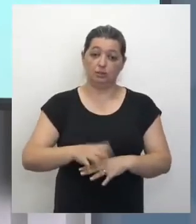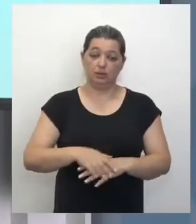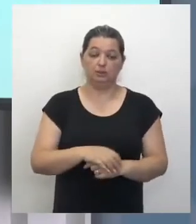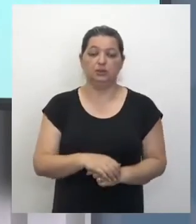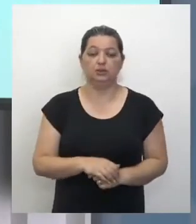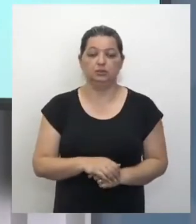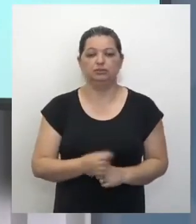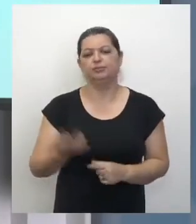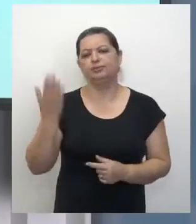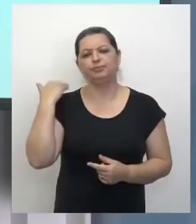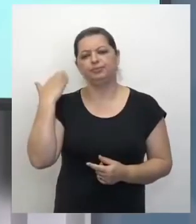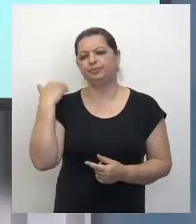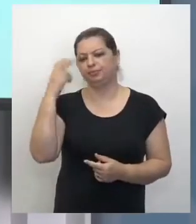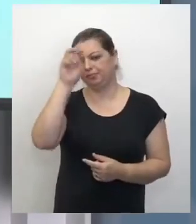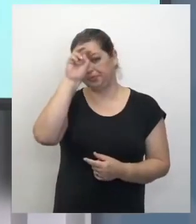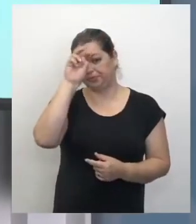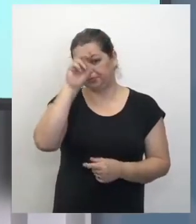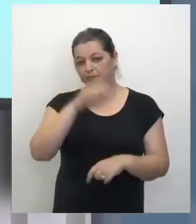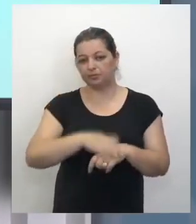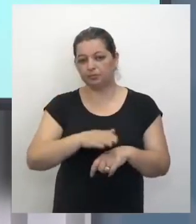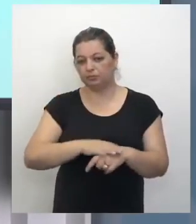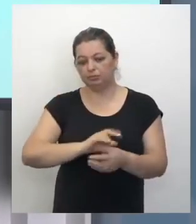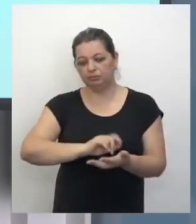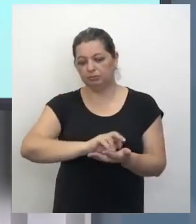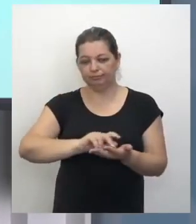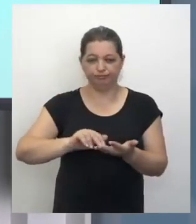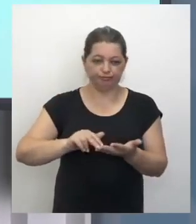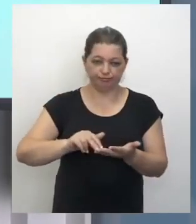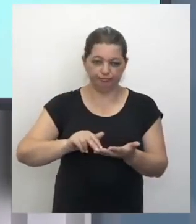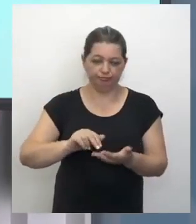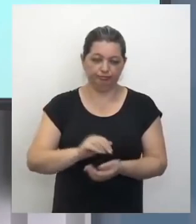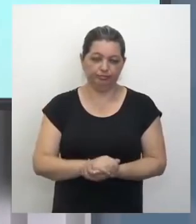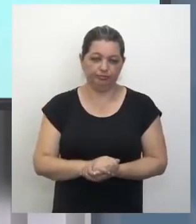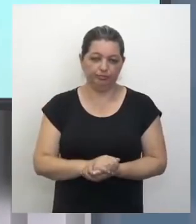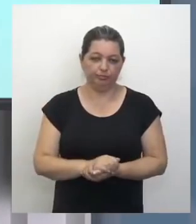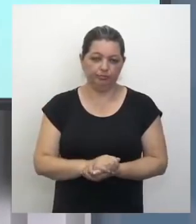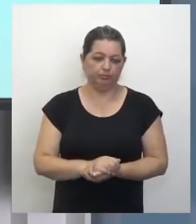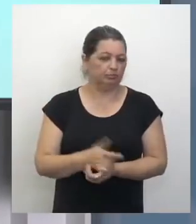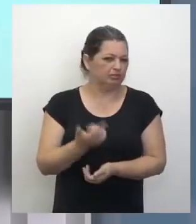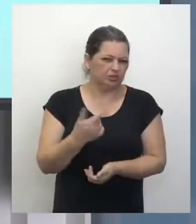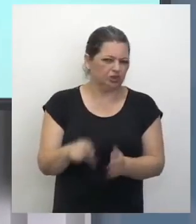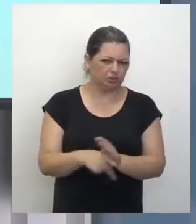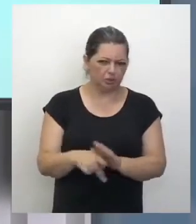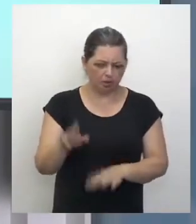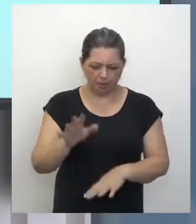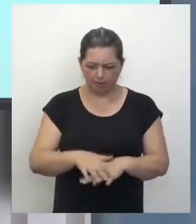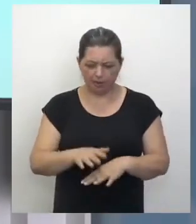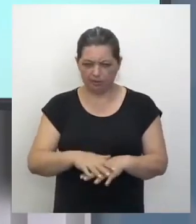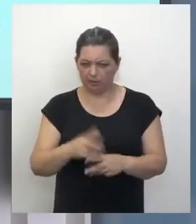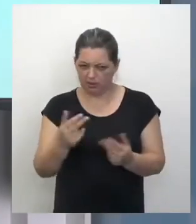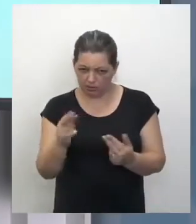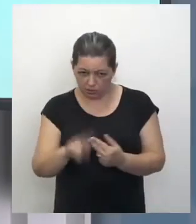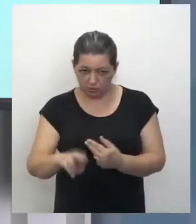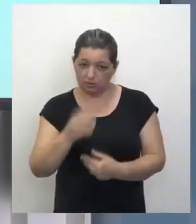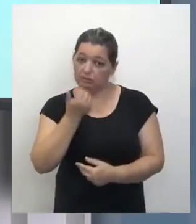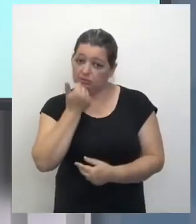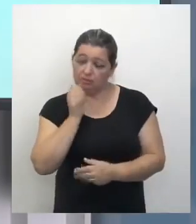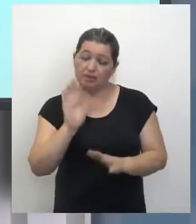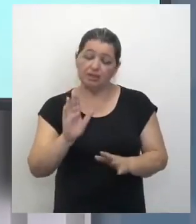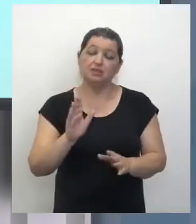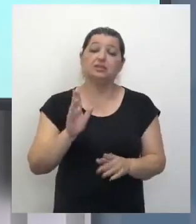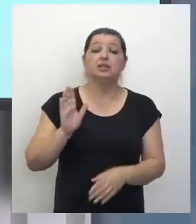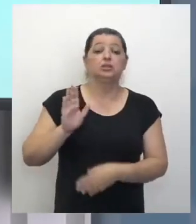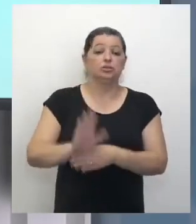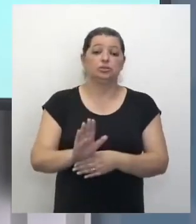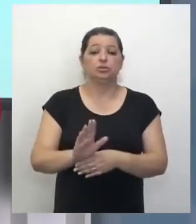naquela época, lá no Egito, fazia-se muitos cálculos, mas não tinha matemática como uma ciência, mas sim como uma ferramenta, né?